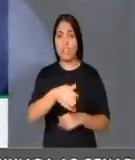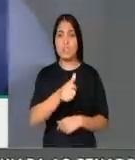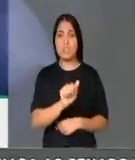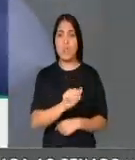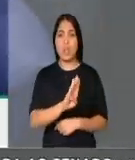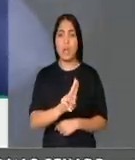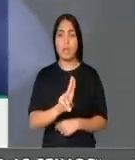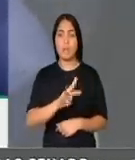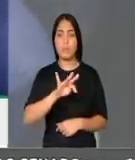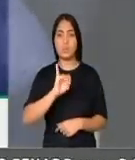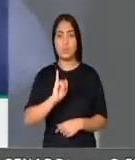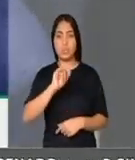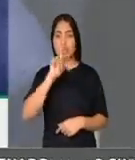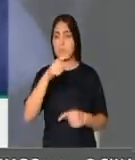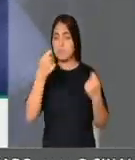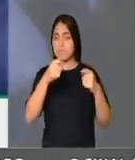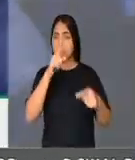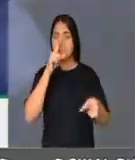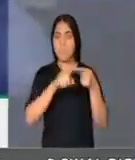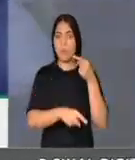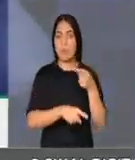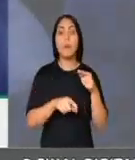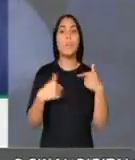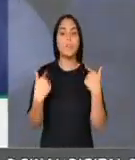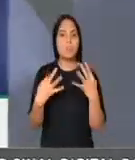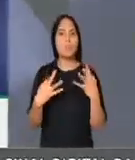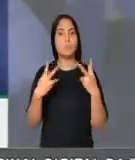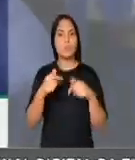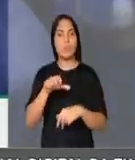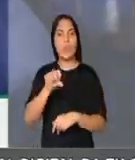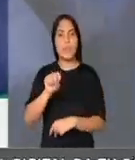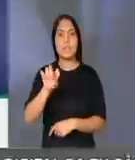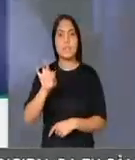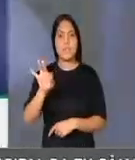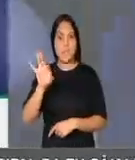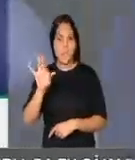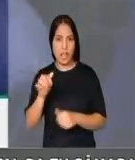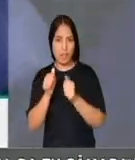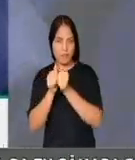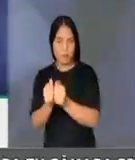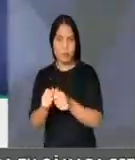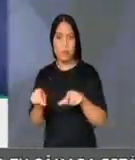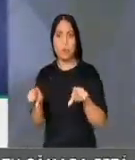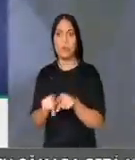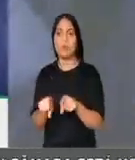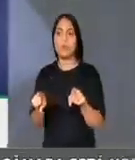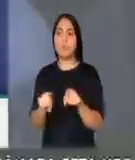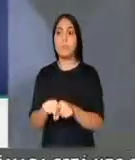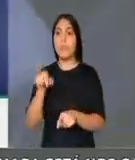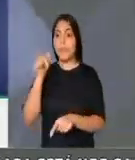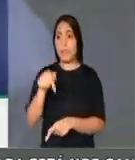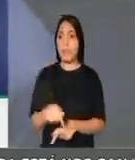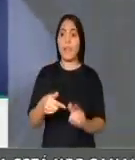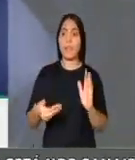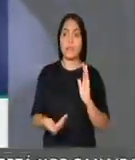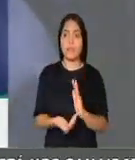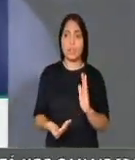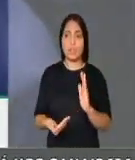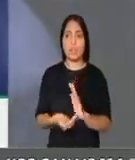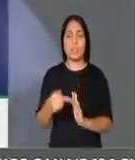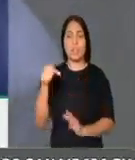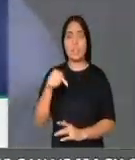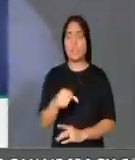extraordinário, está com a sintonia com a jurisprudência do Supremo. É muito importante que esta casa não